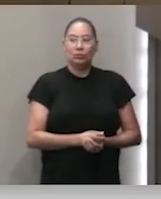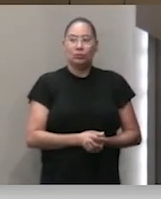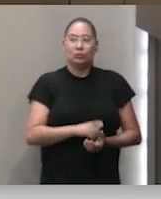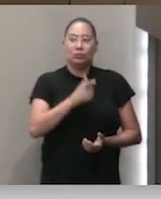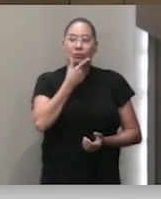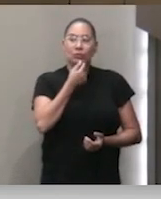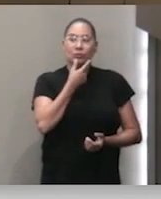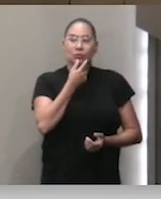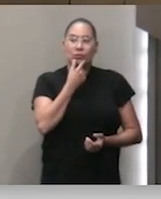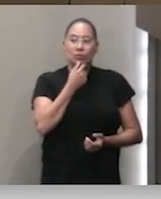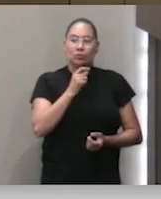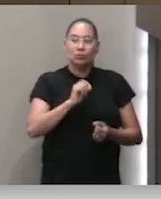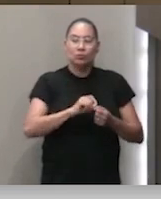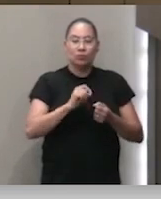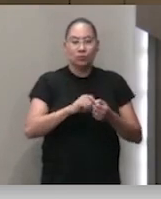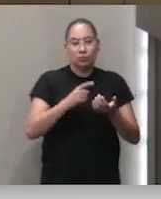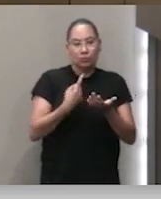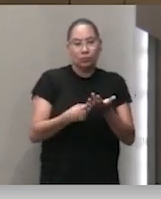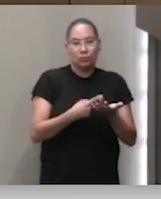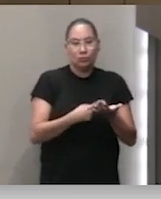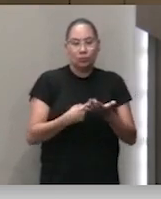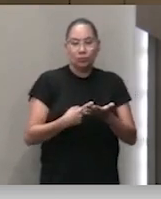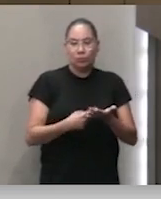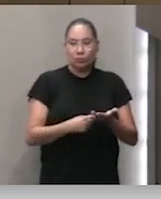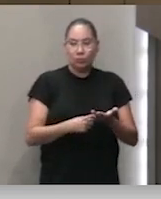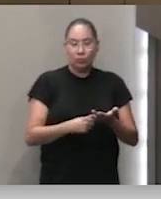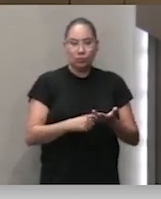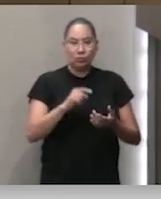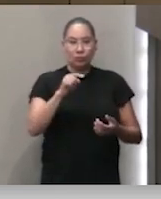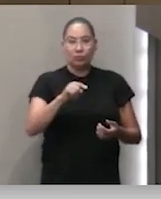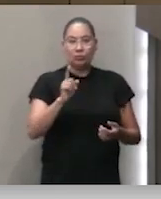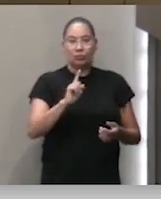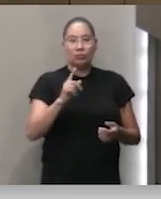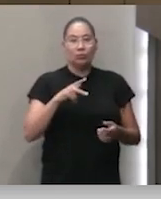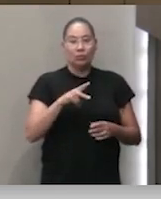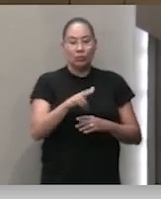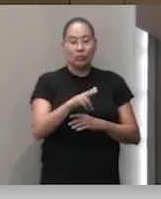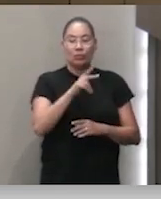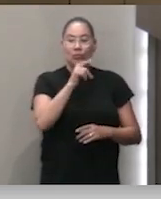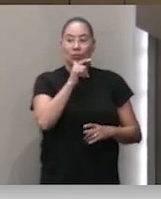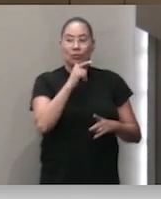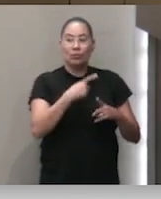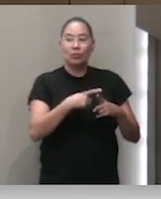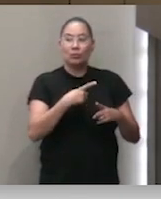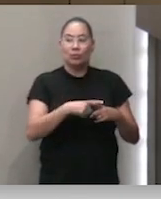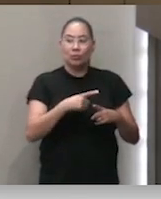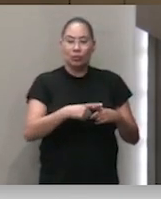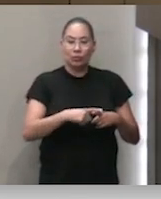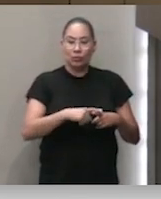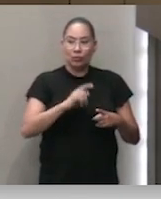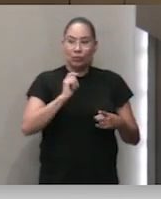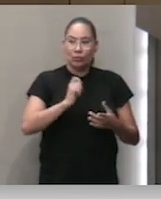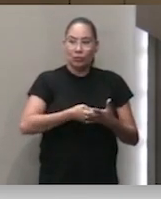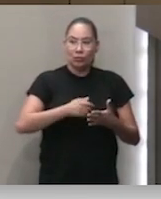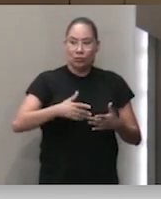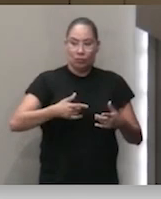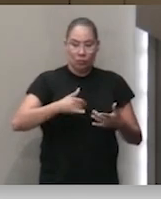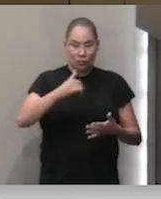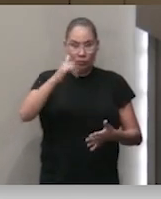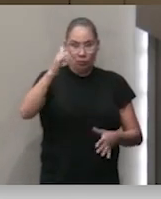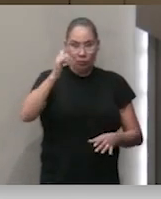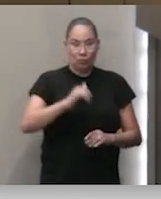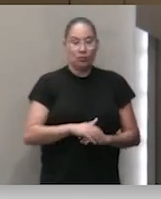senhor que tinha feito um acordo que não iriam cortar a água porque a cobrança estava abusiva até eles fazerem